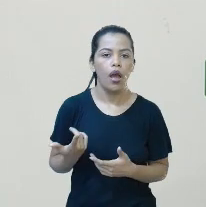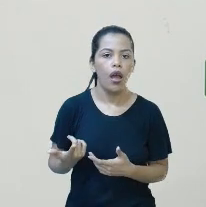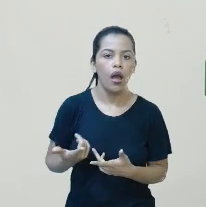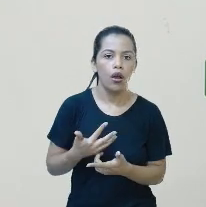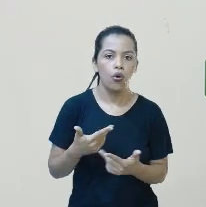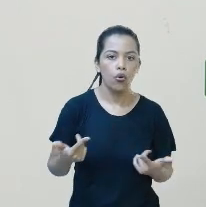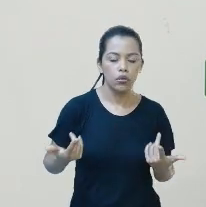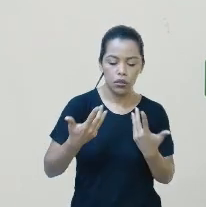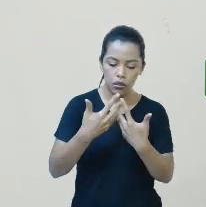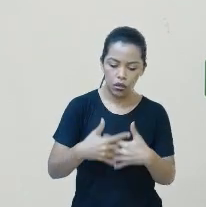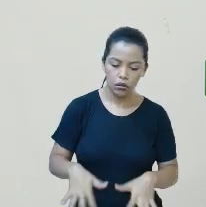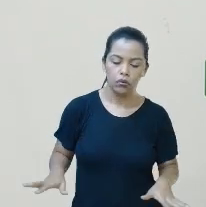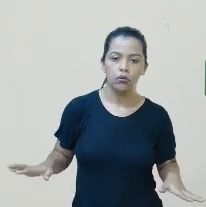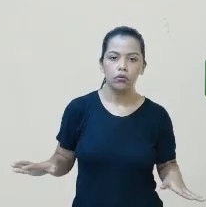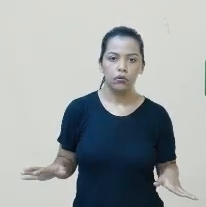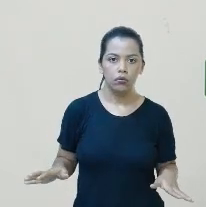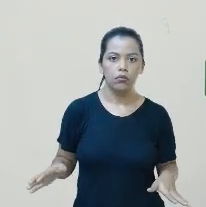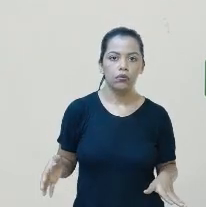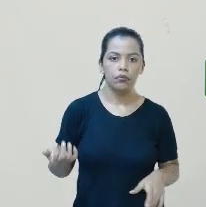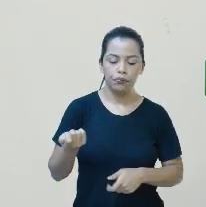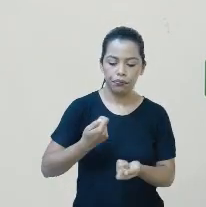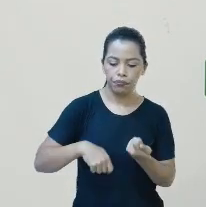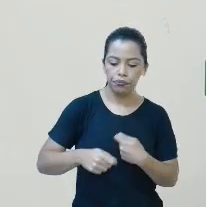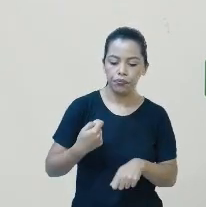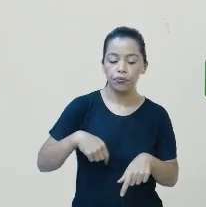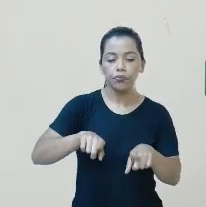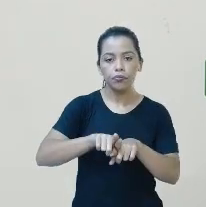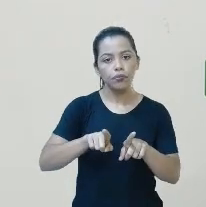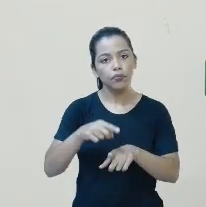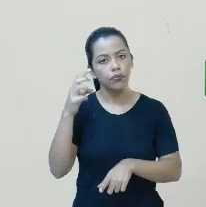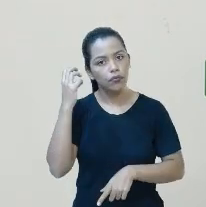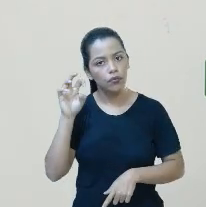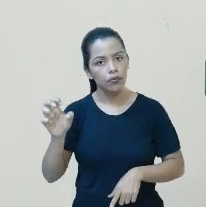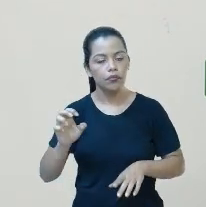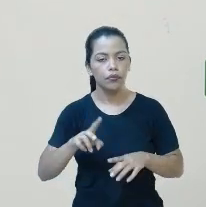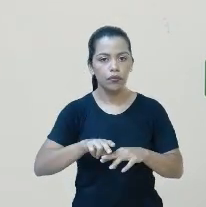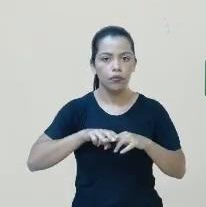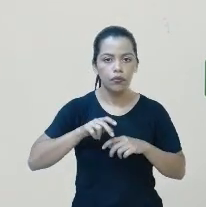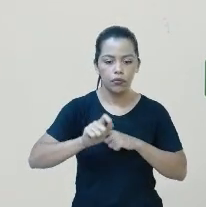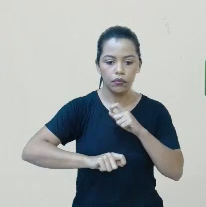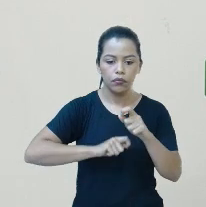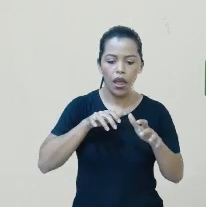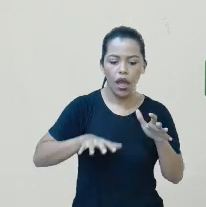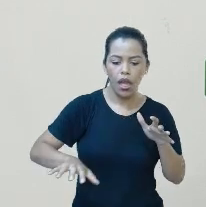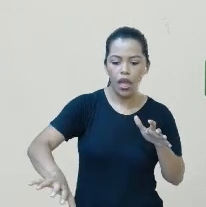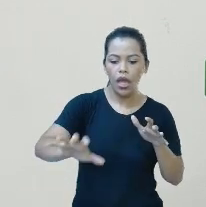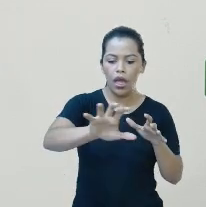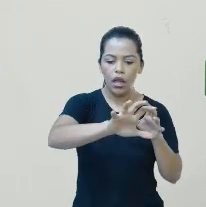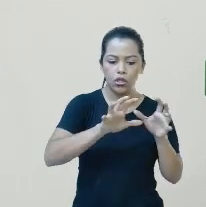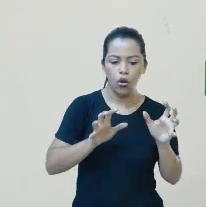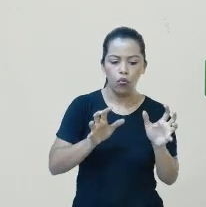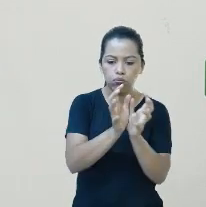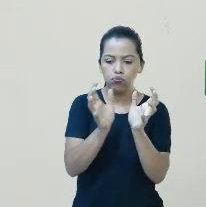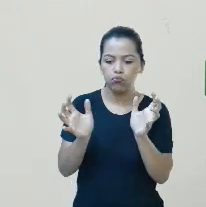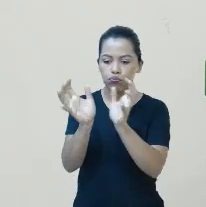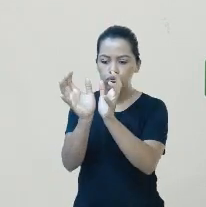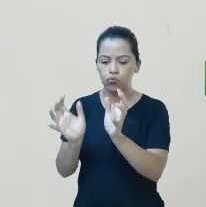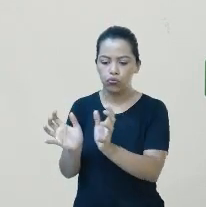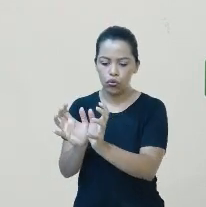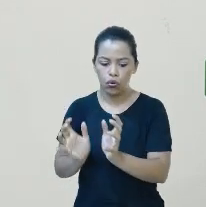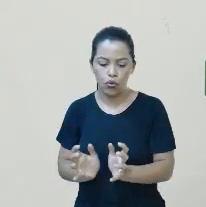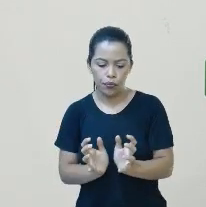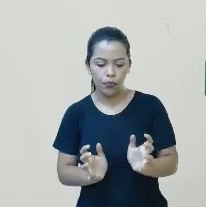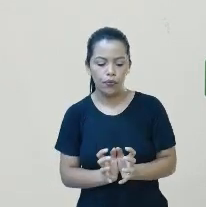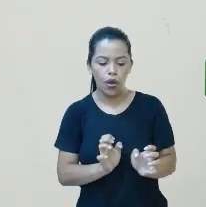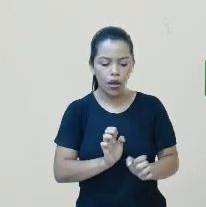aspectos naturais, econômicos e culturais. Então, por isso que essas regiões elas foram agrupadas. Os estados que foram